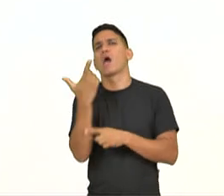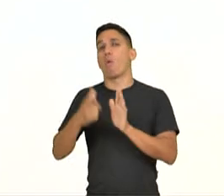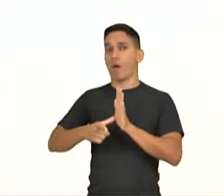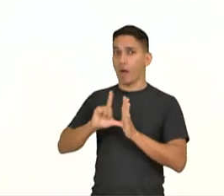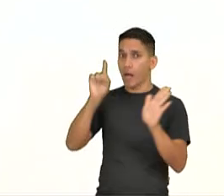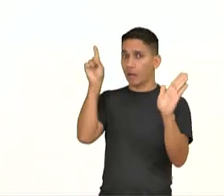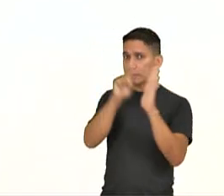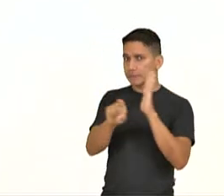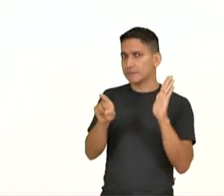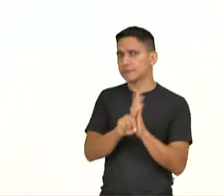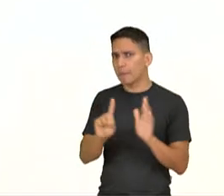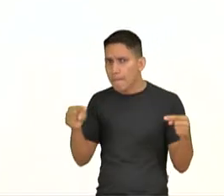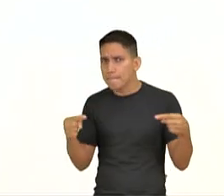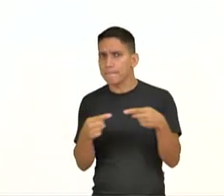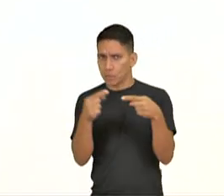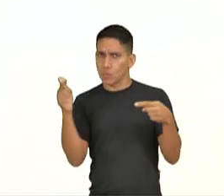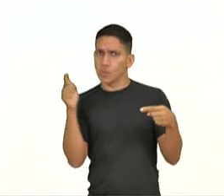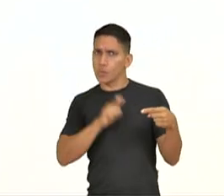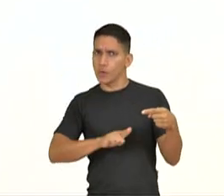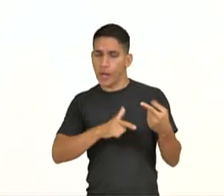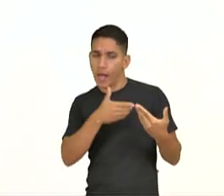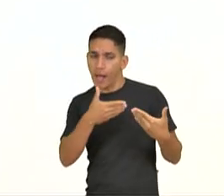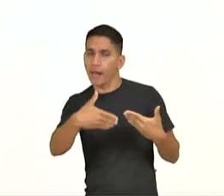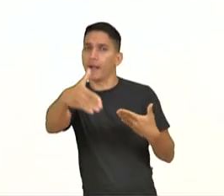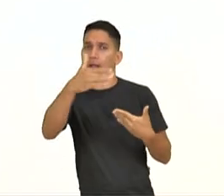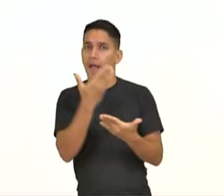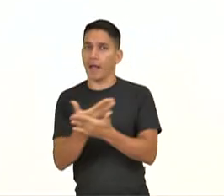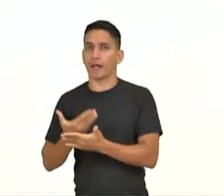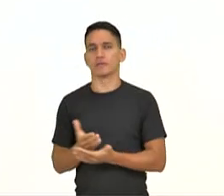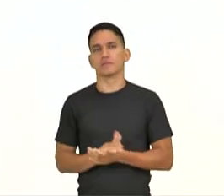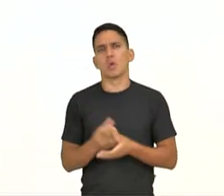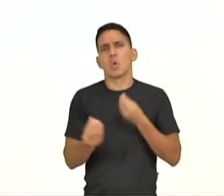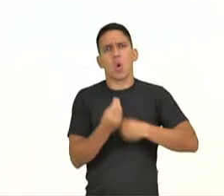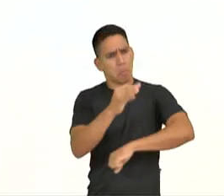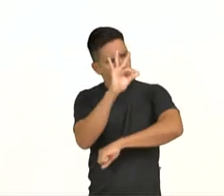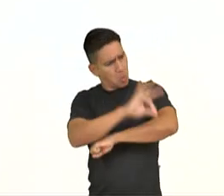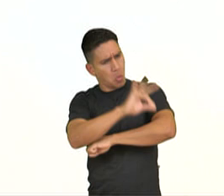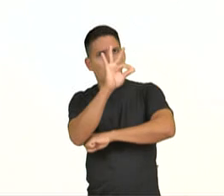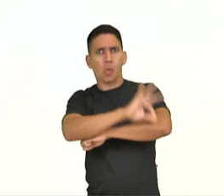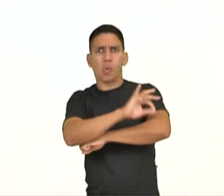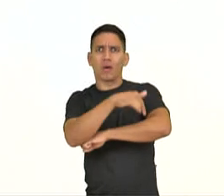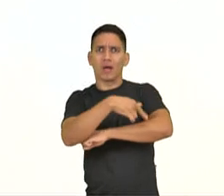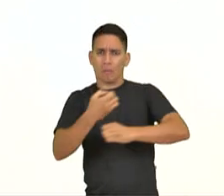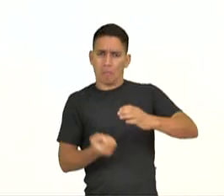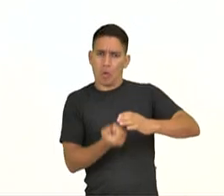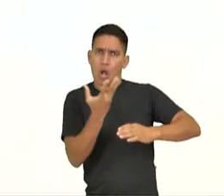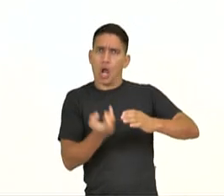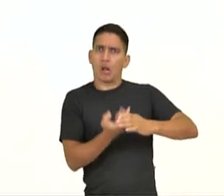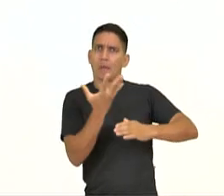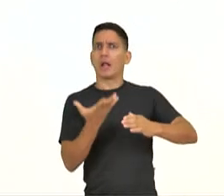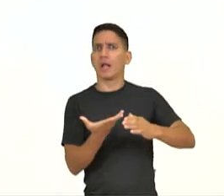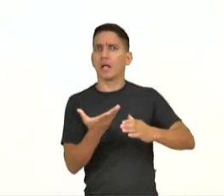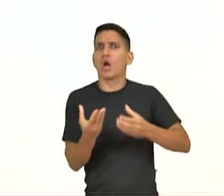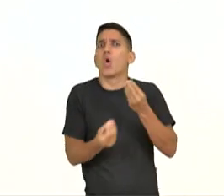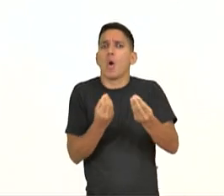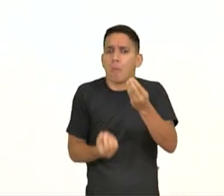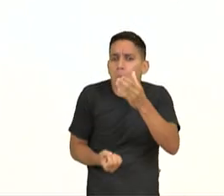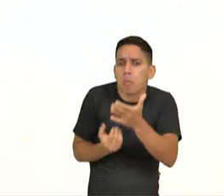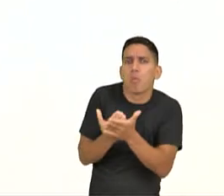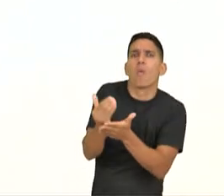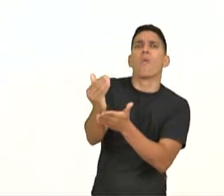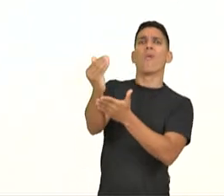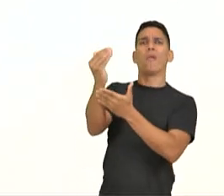questionamentos pertinentes a essa aula. Como o petróleo é formado? Qual a origem do petróleo?